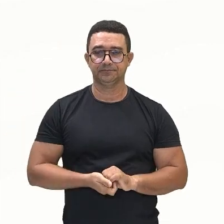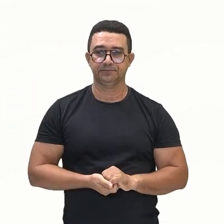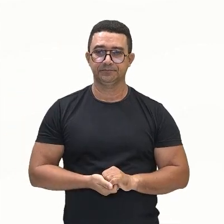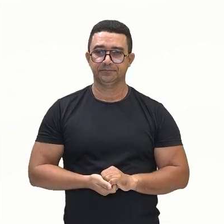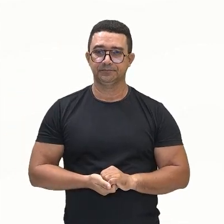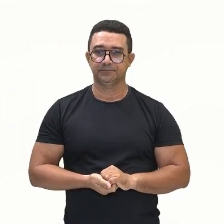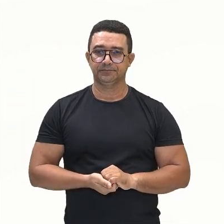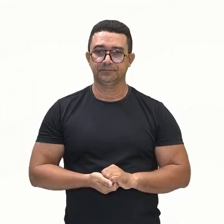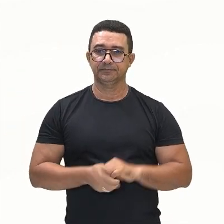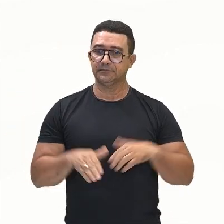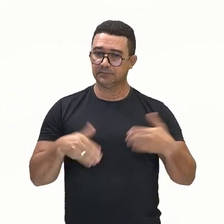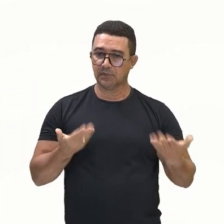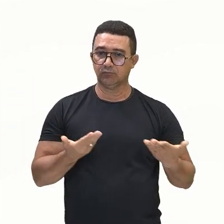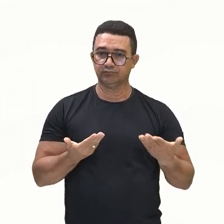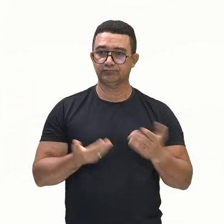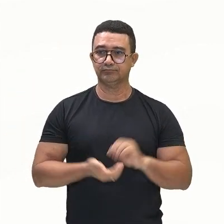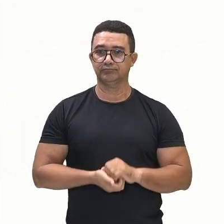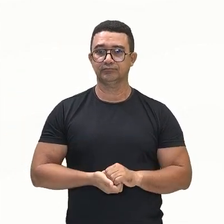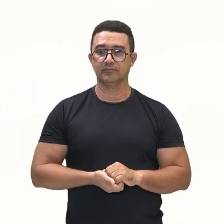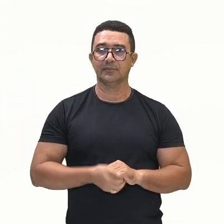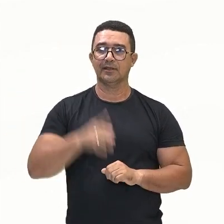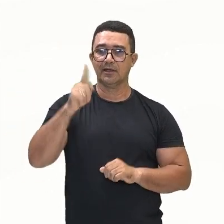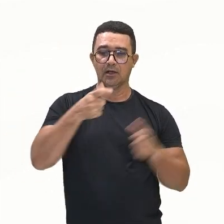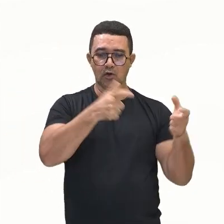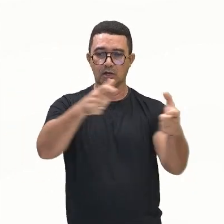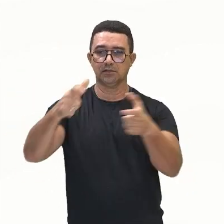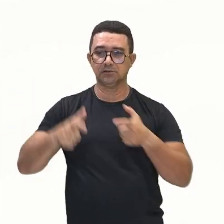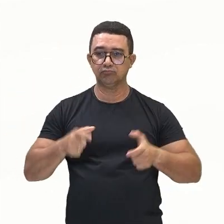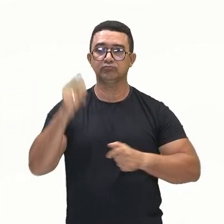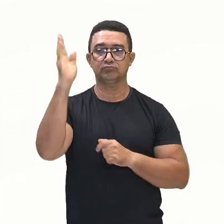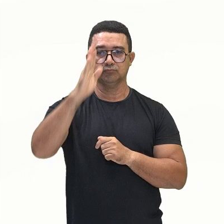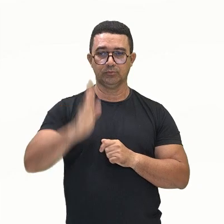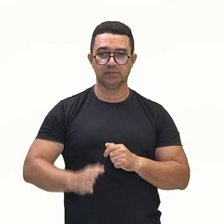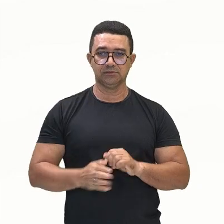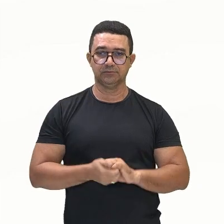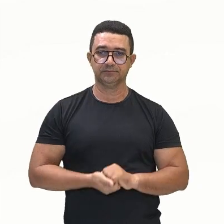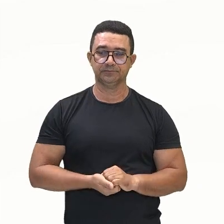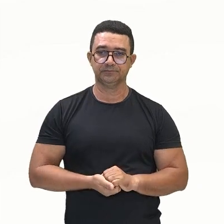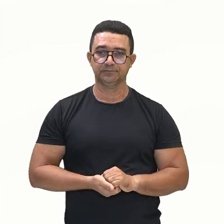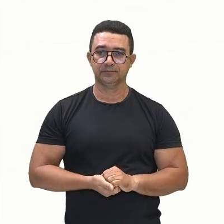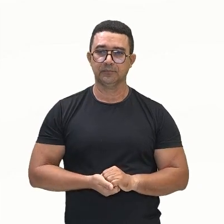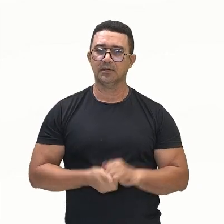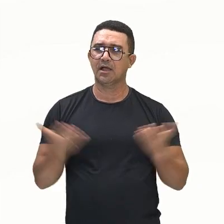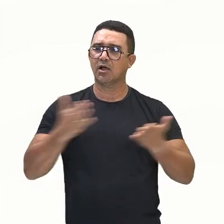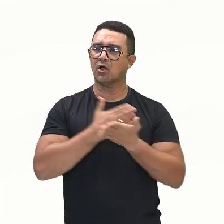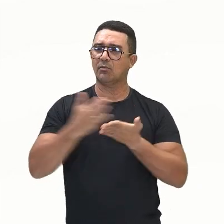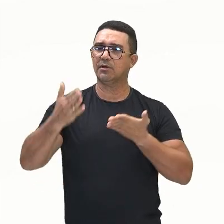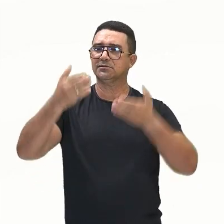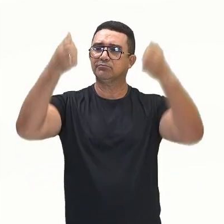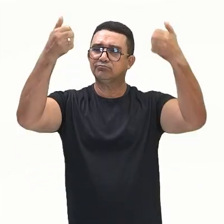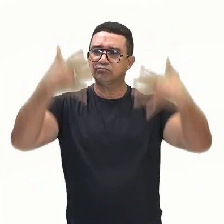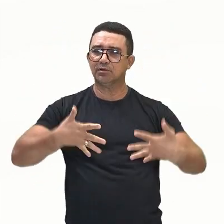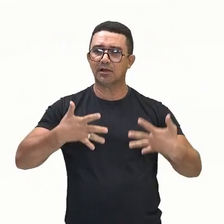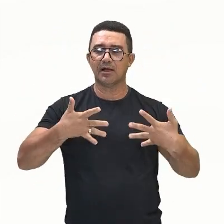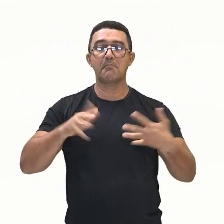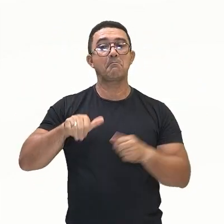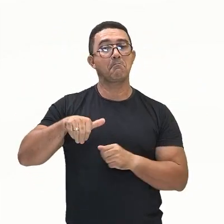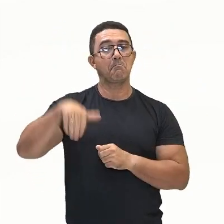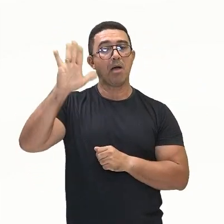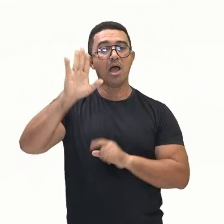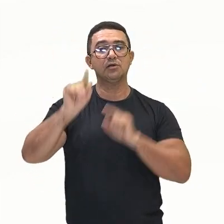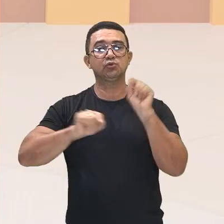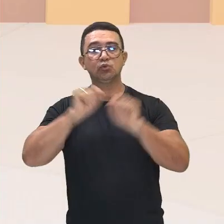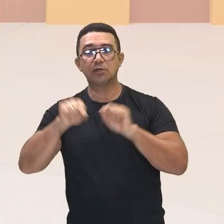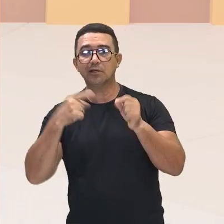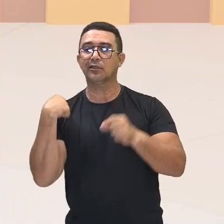então, essa é a localização do nosso território brasileiro. Agora a gente vai começar a falar mais sobre o